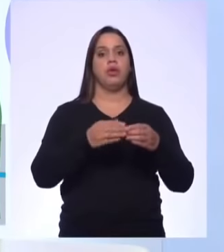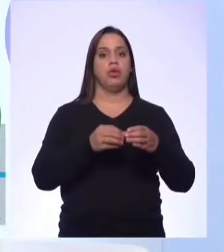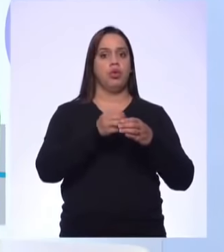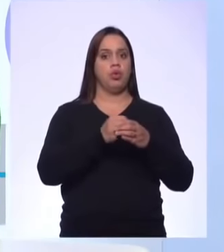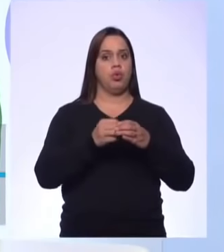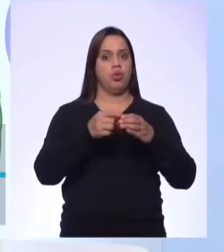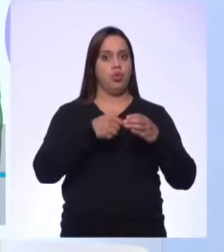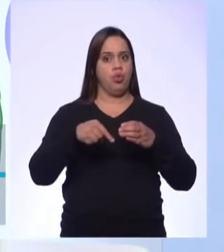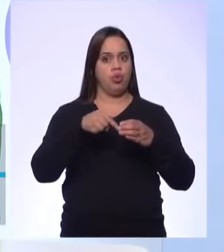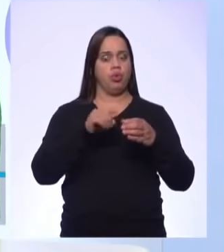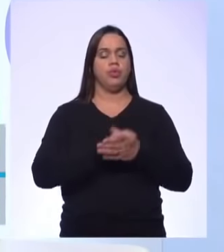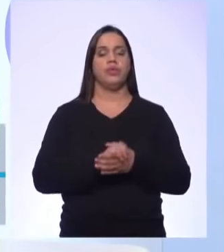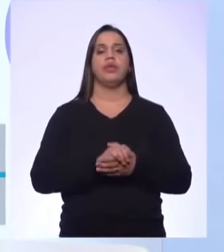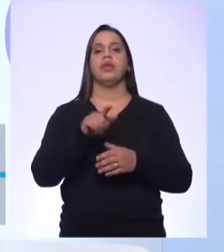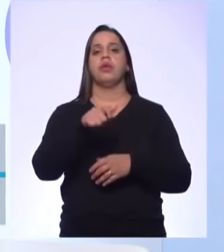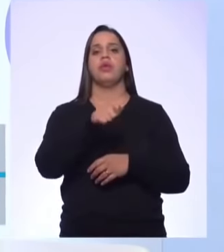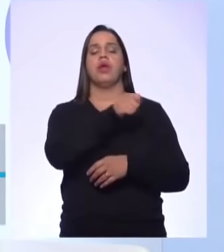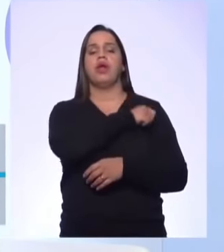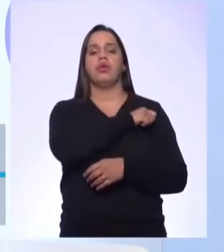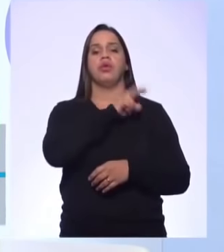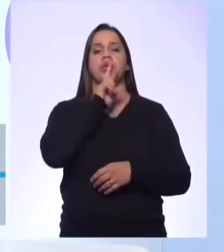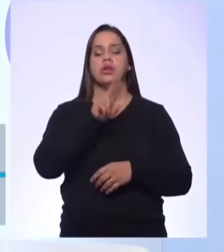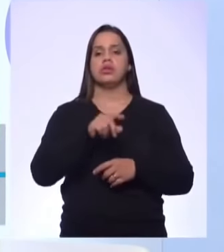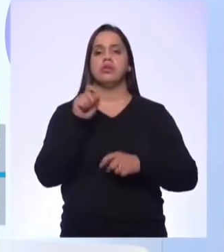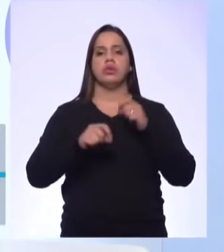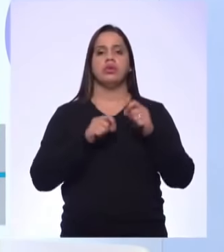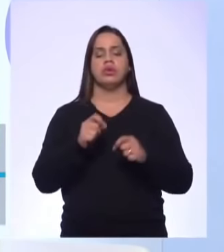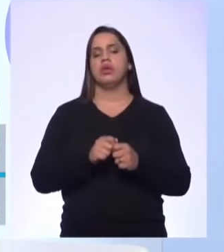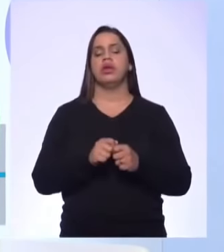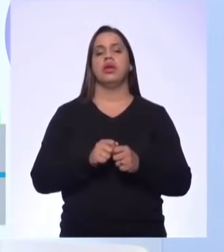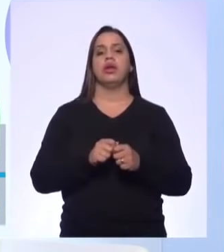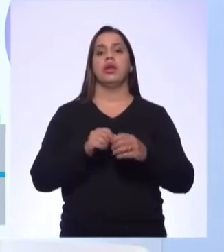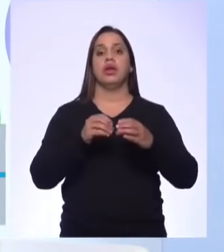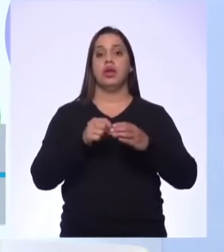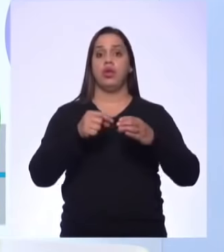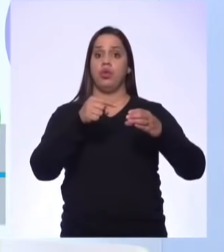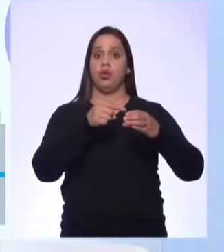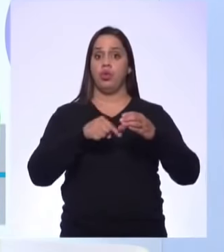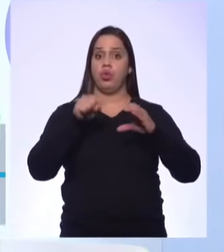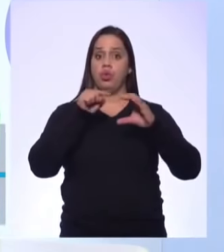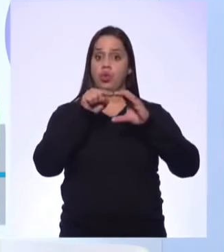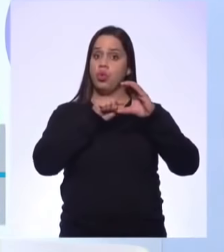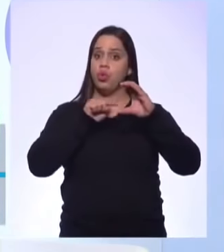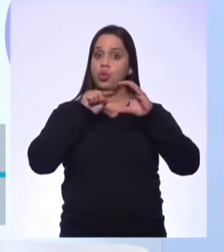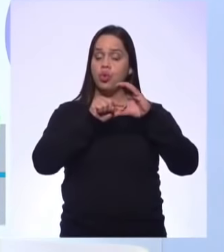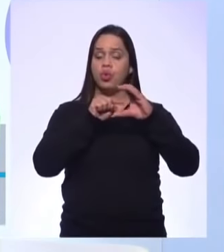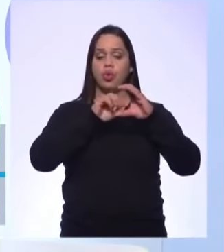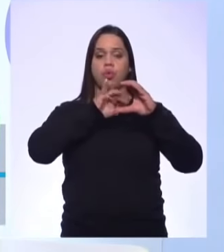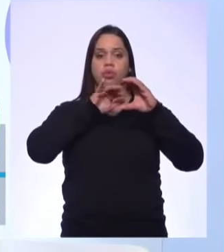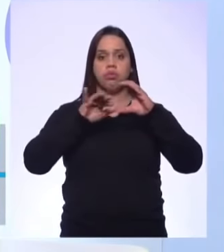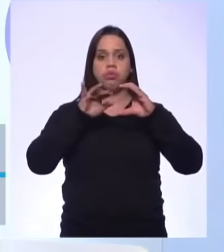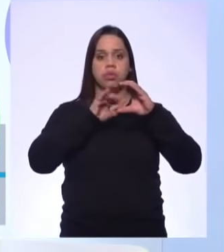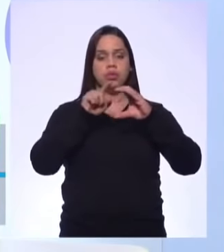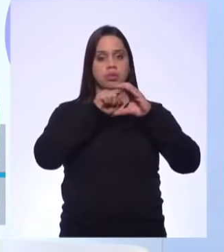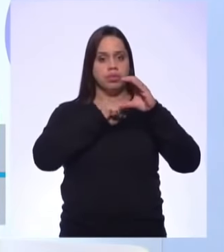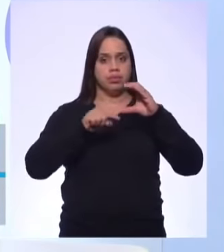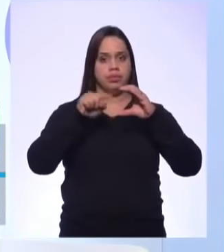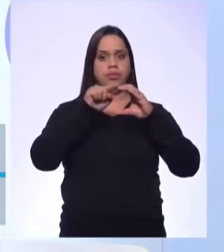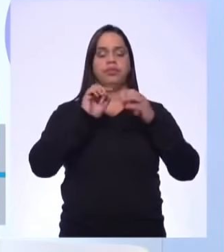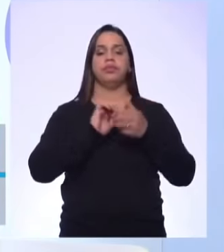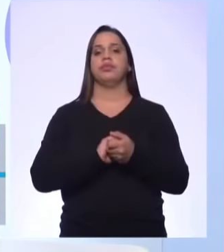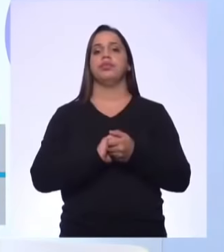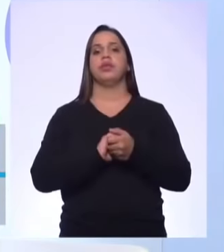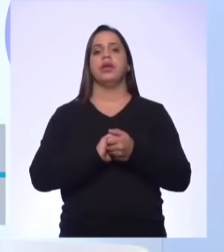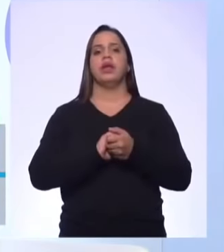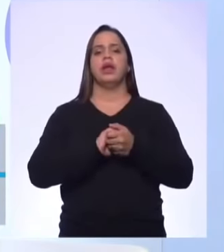núcleo. A Ranieri, núcleo, membrana plasmática e citoplasma. E